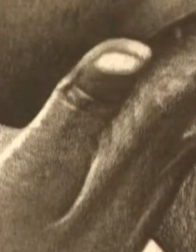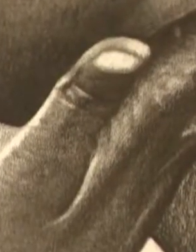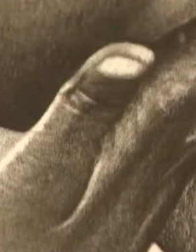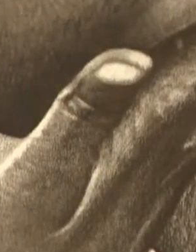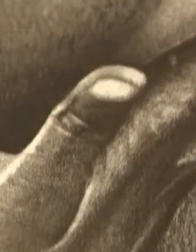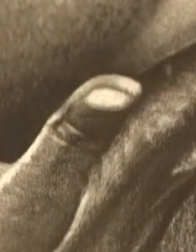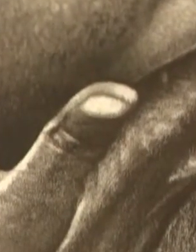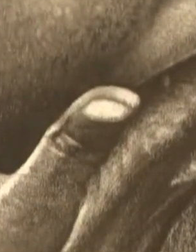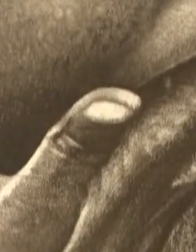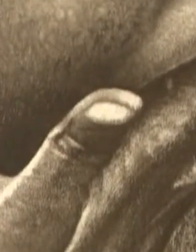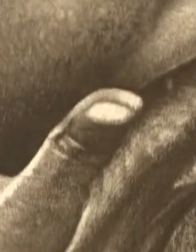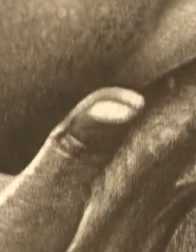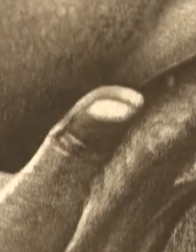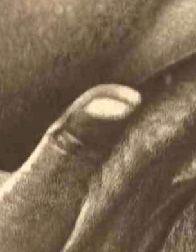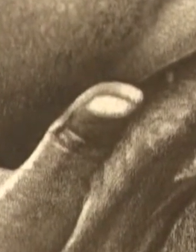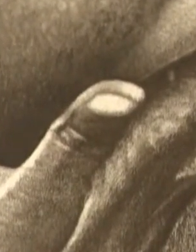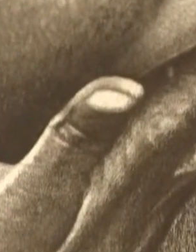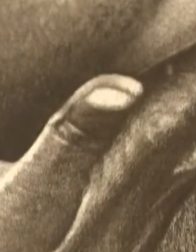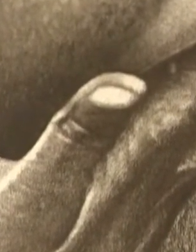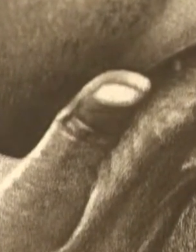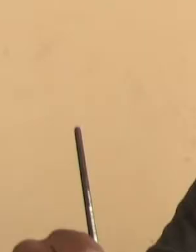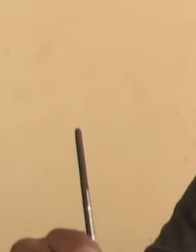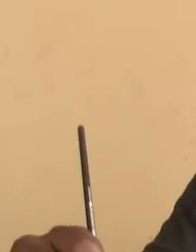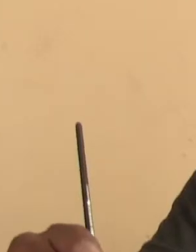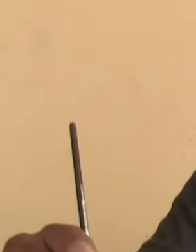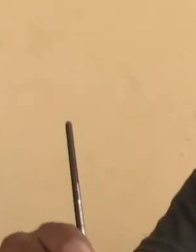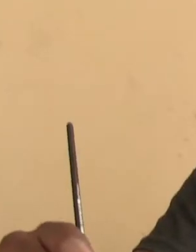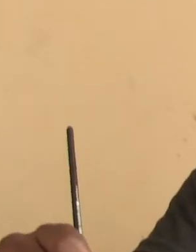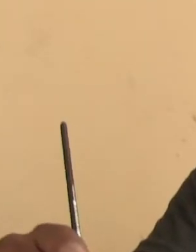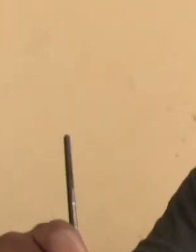Tchau. Tchau. Tchau.